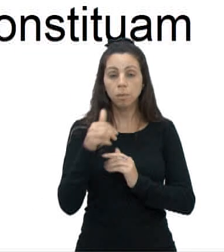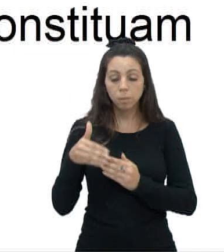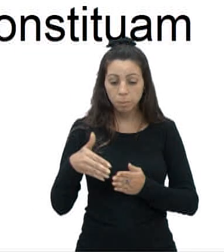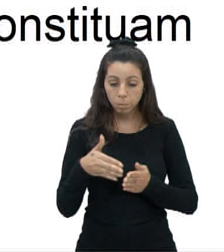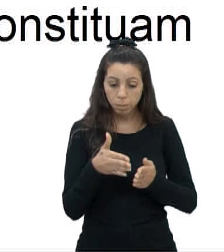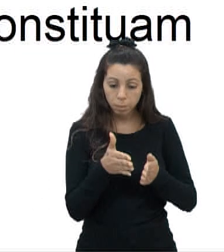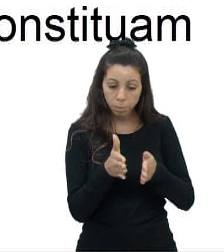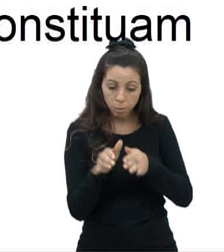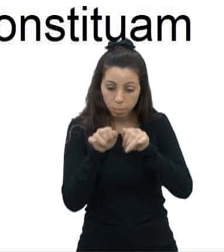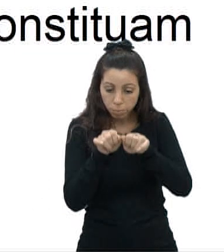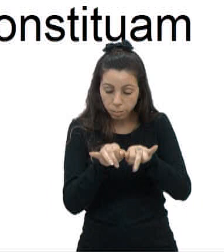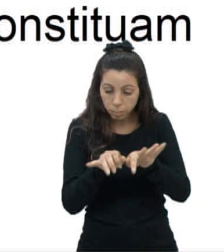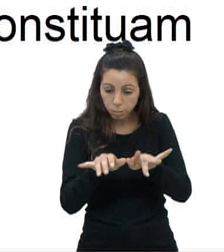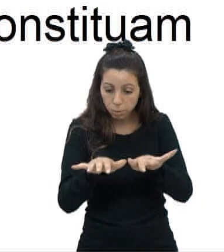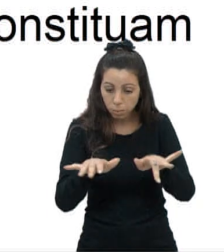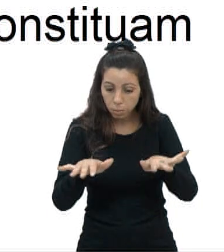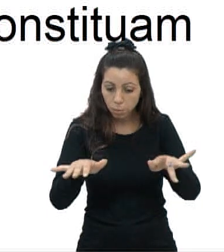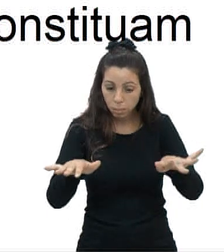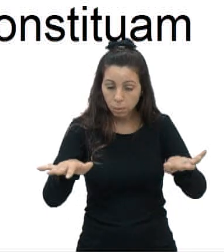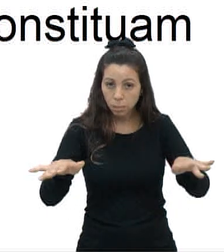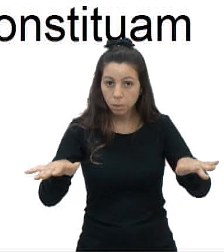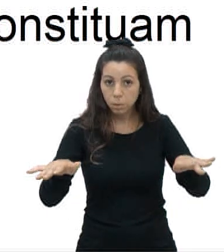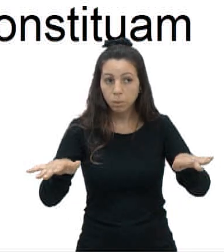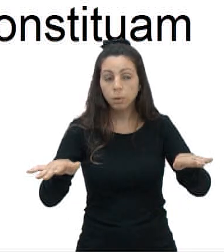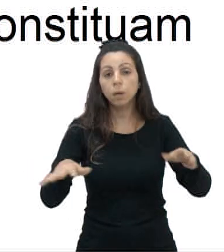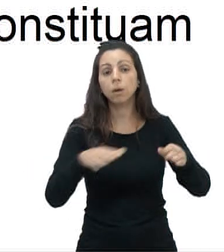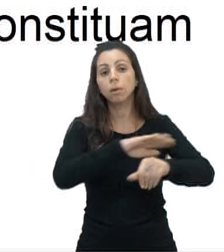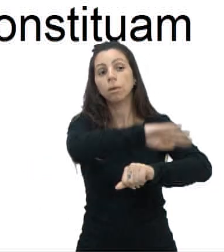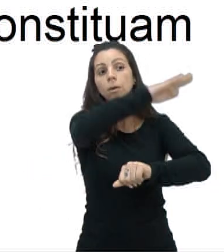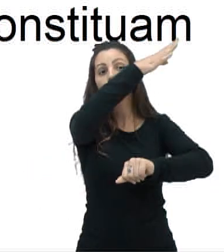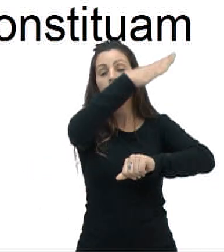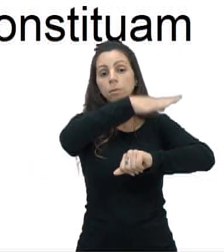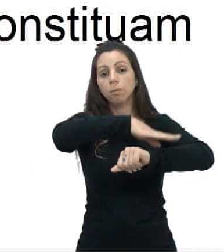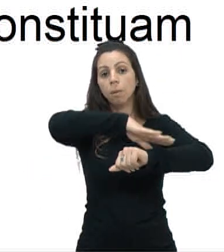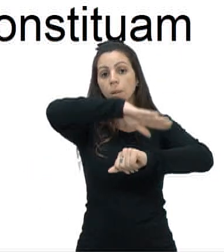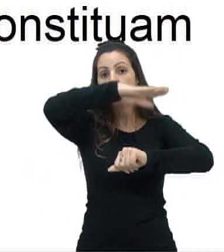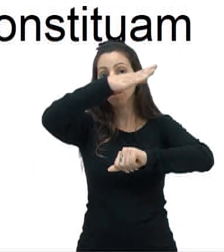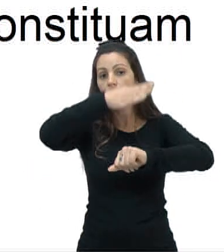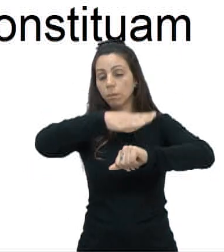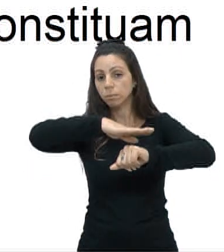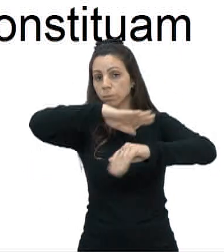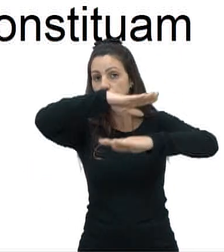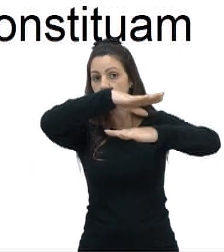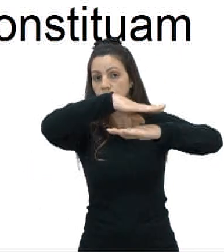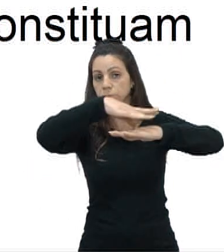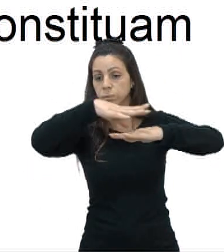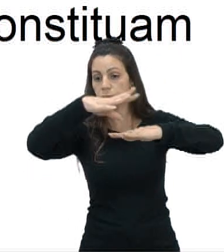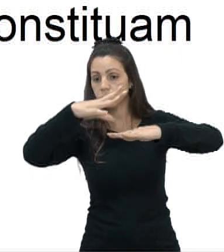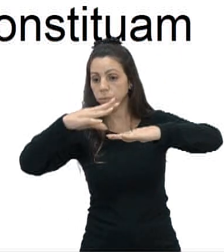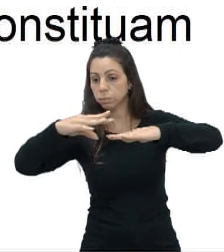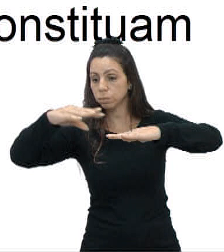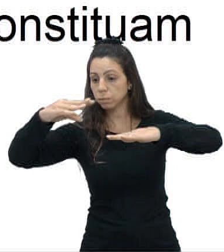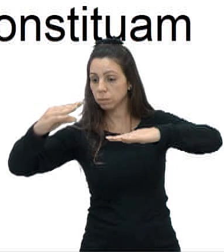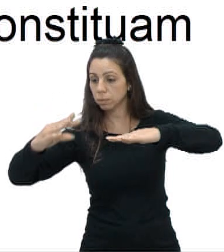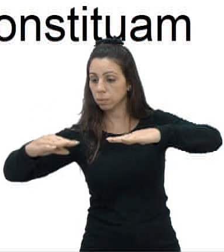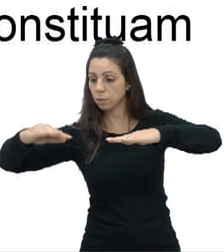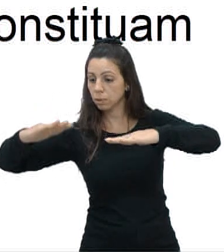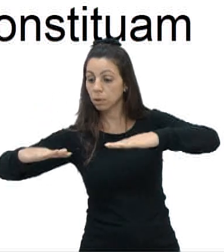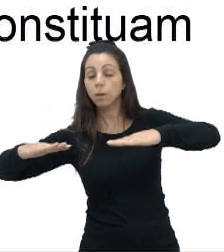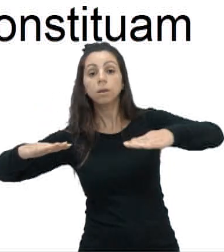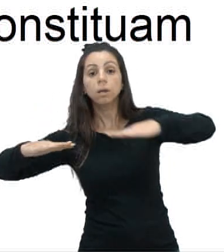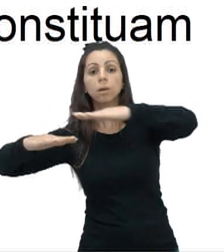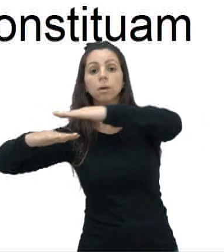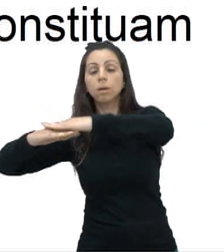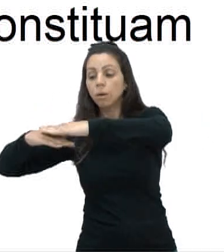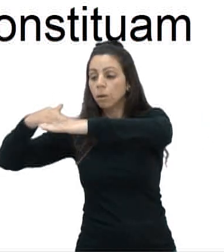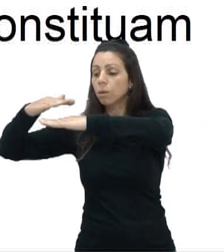áreas formadas a partir da intensa deposição de sedimentos sobre uma área mais baixa, o que faz com que eles se acumulem em camadas